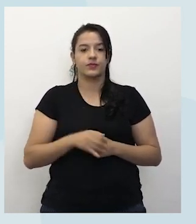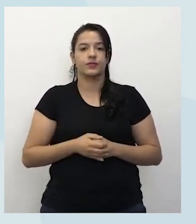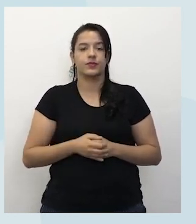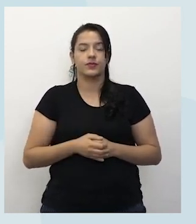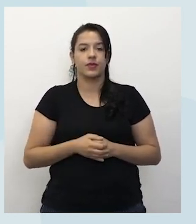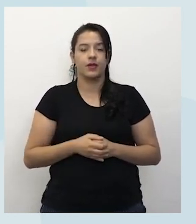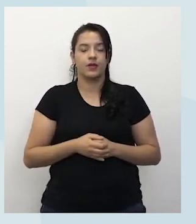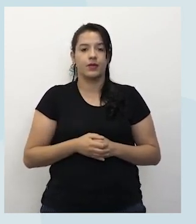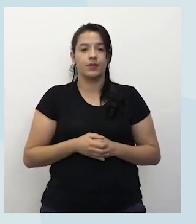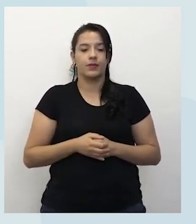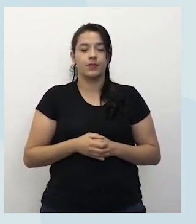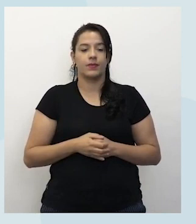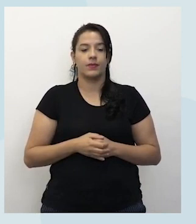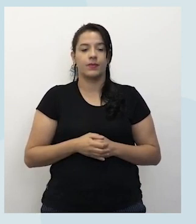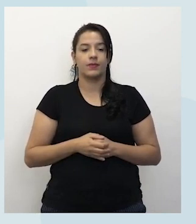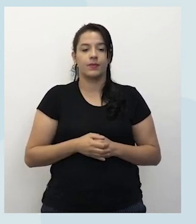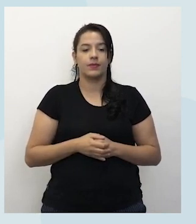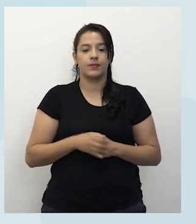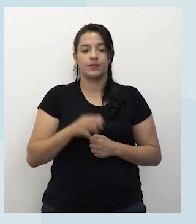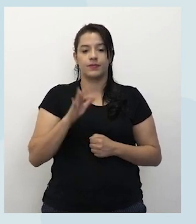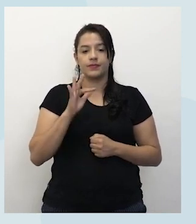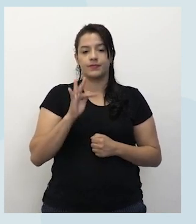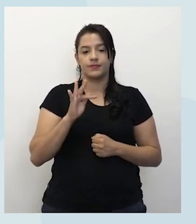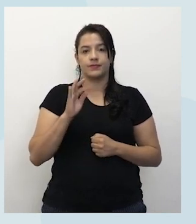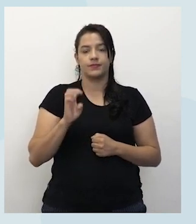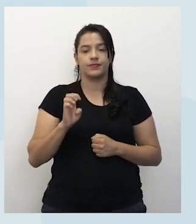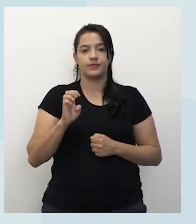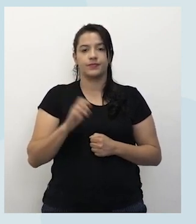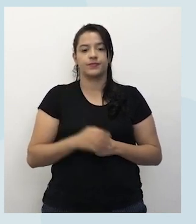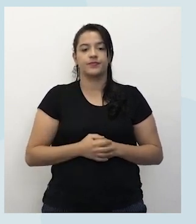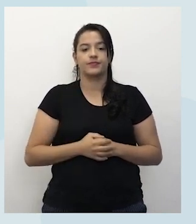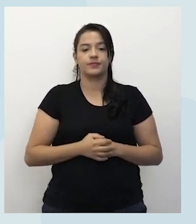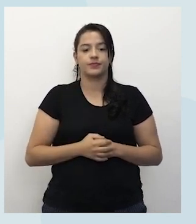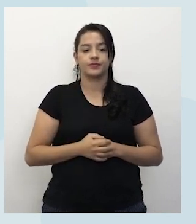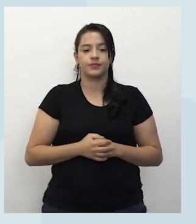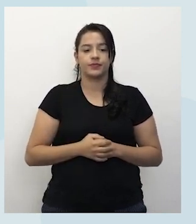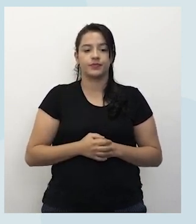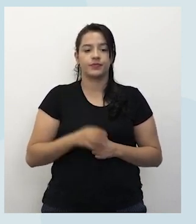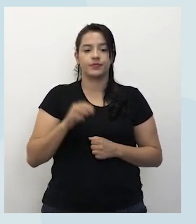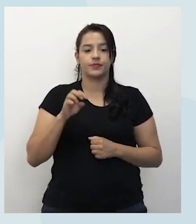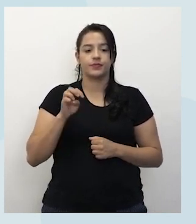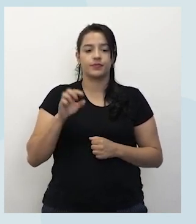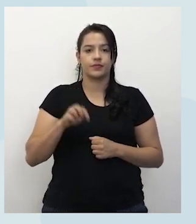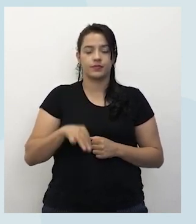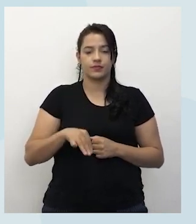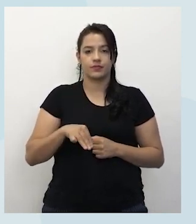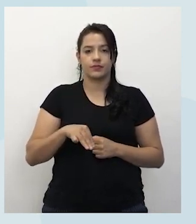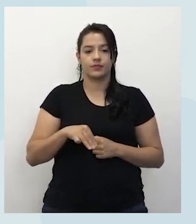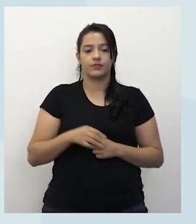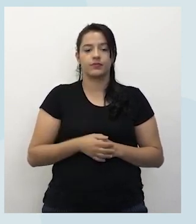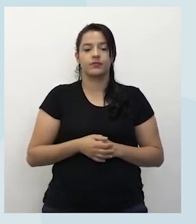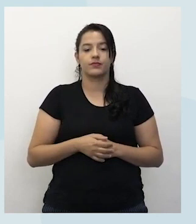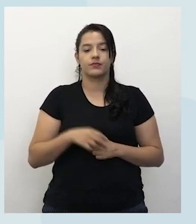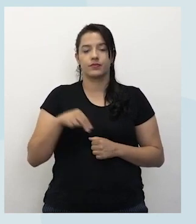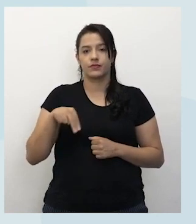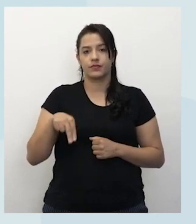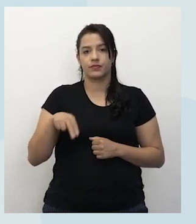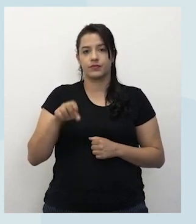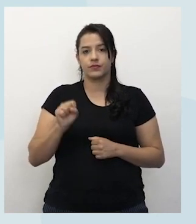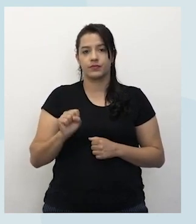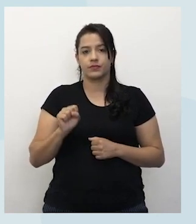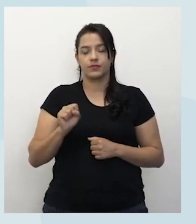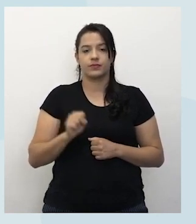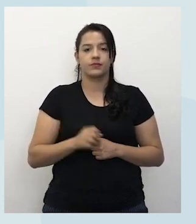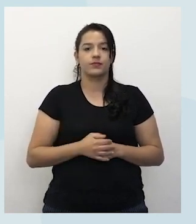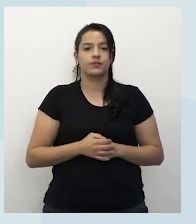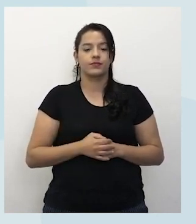tem F, sorry. L, M, N, S, X.